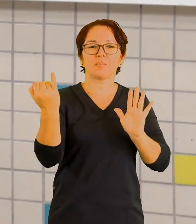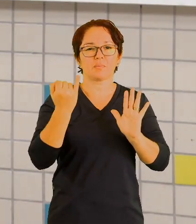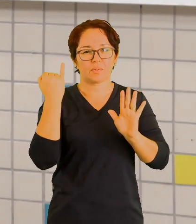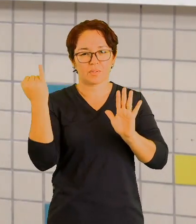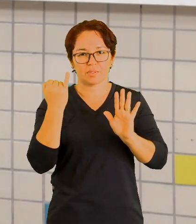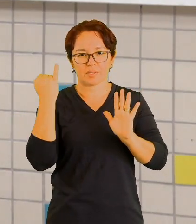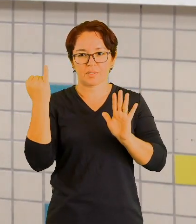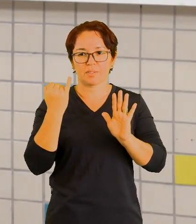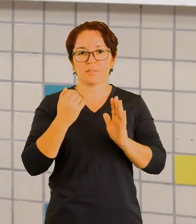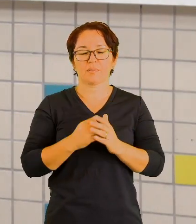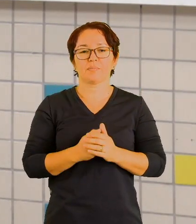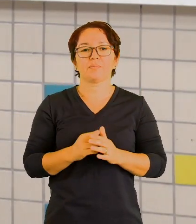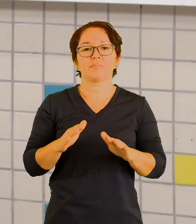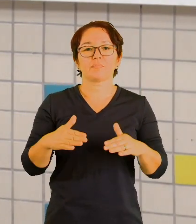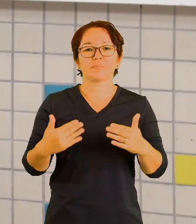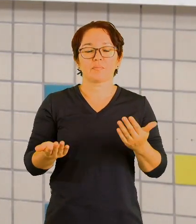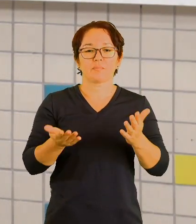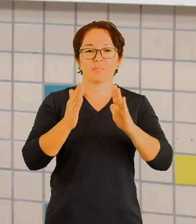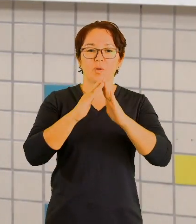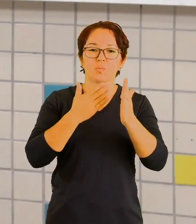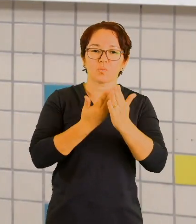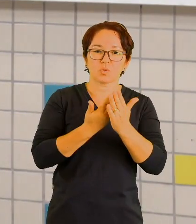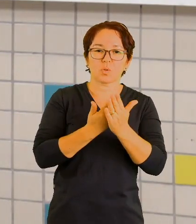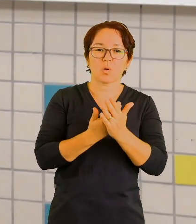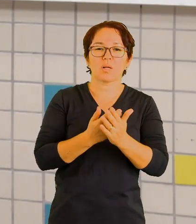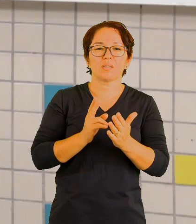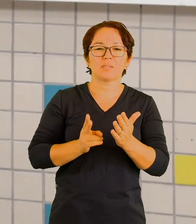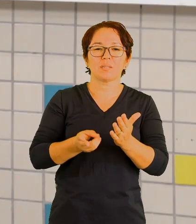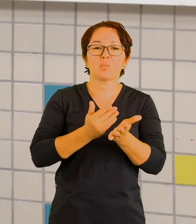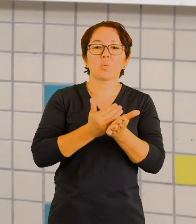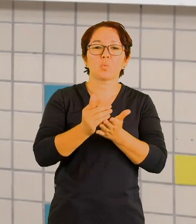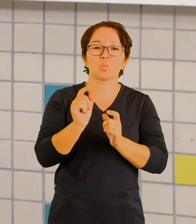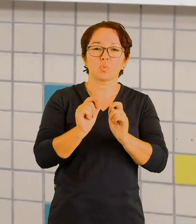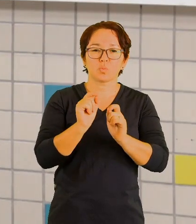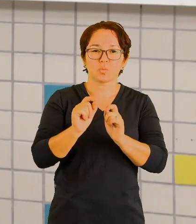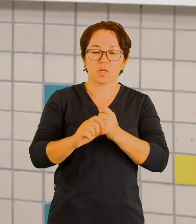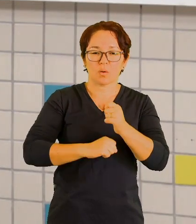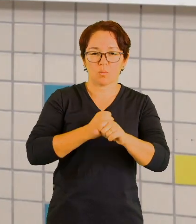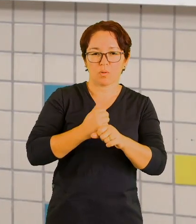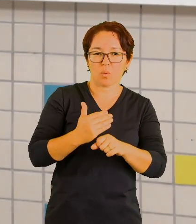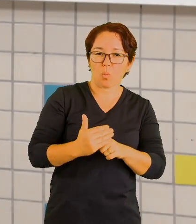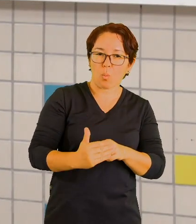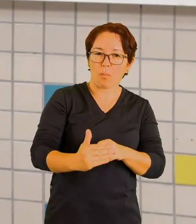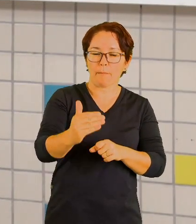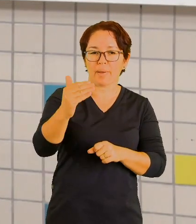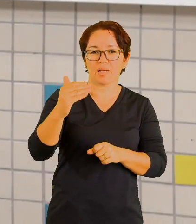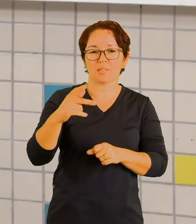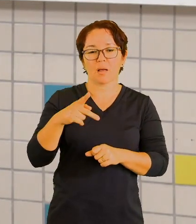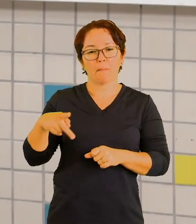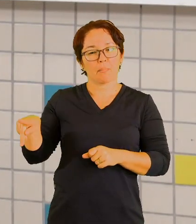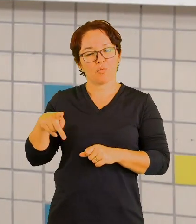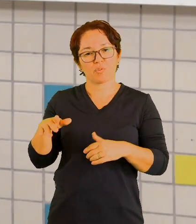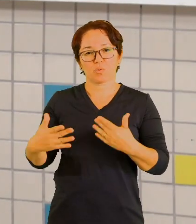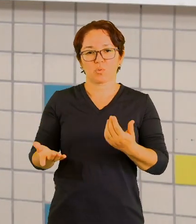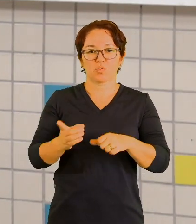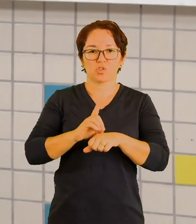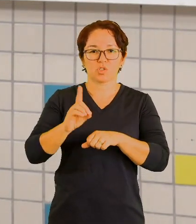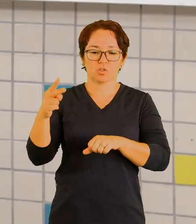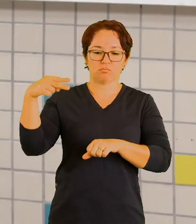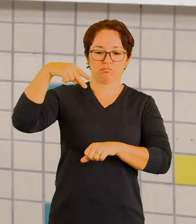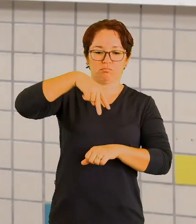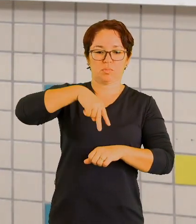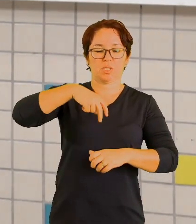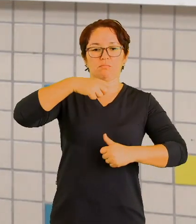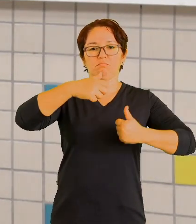equipe diretiva da escola, pelos professores, pode ser feita dentro da sala de aula, para